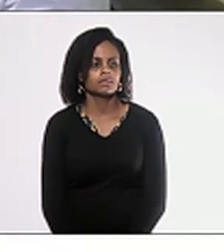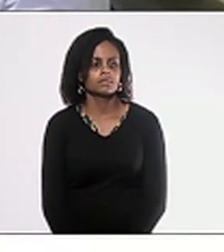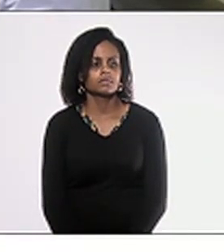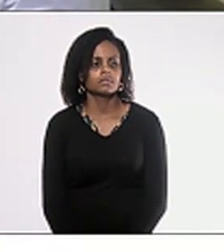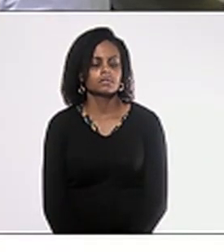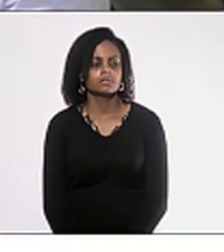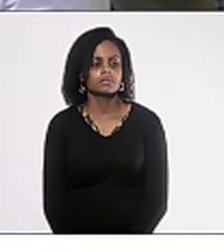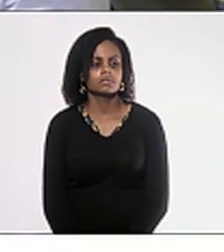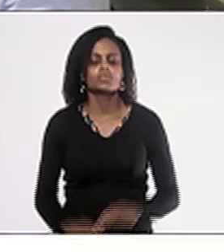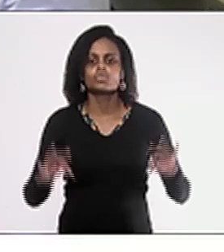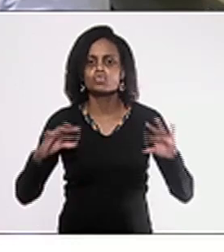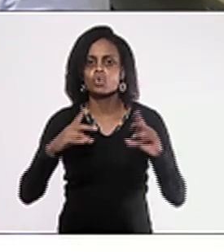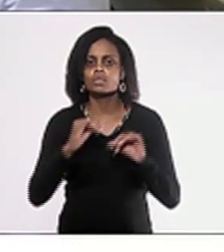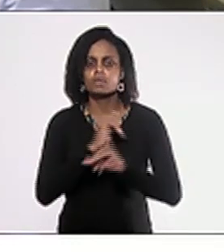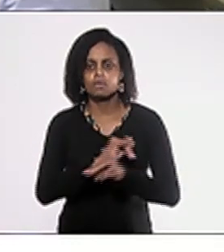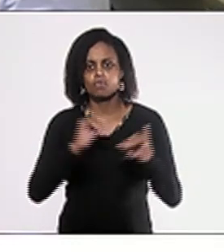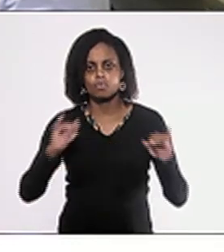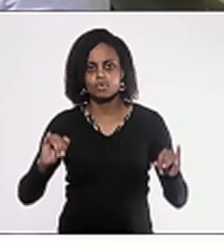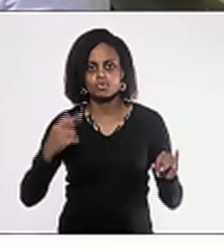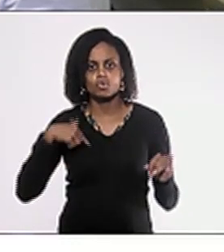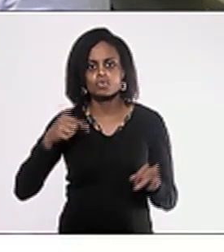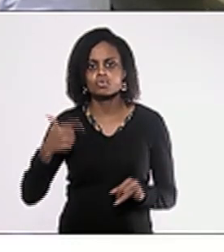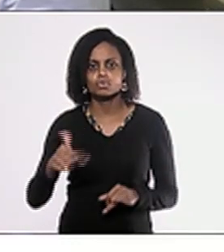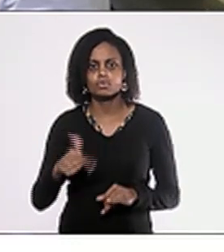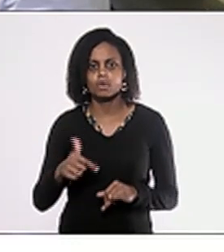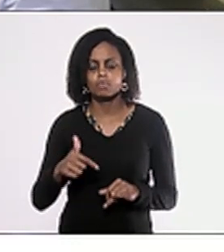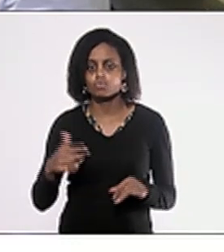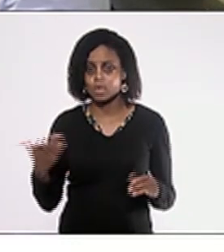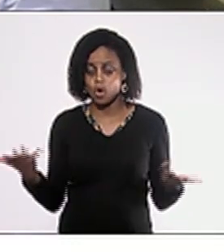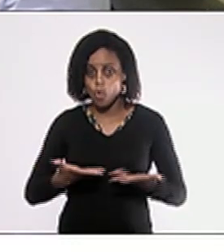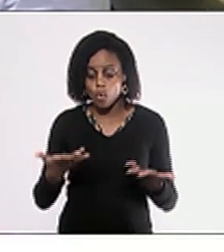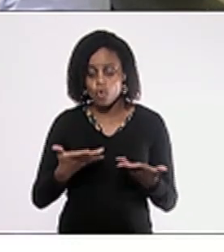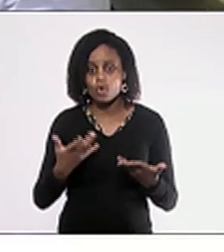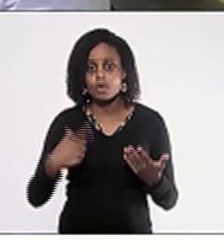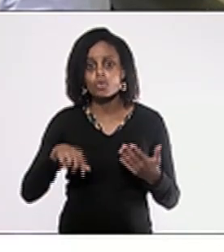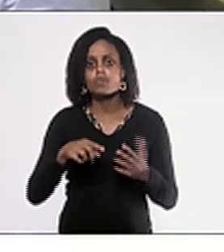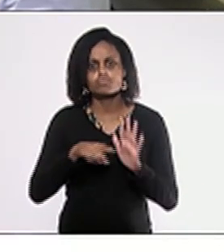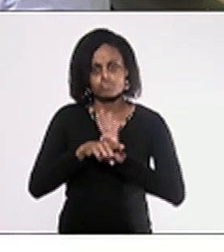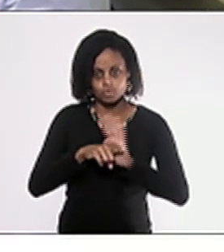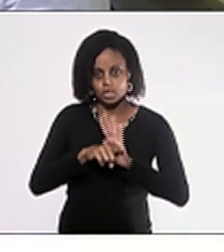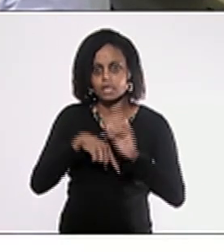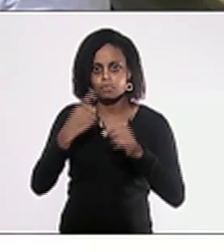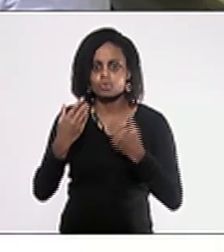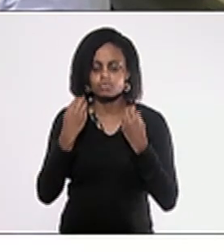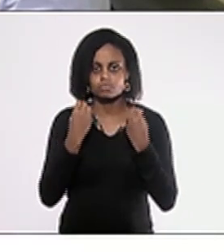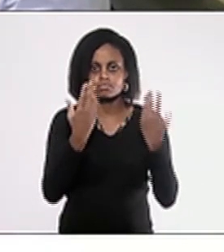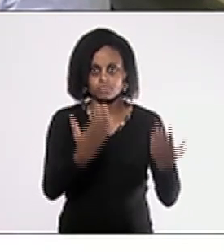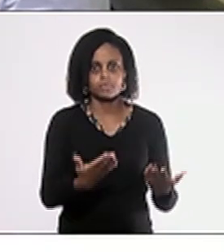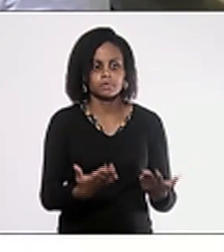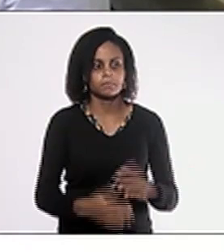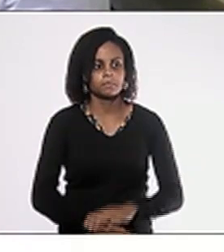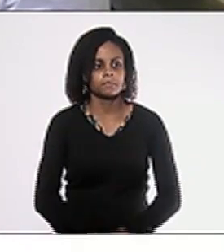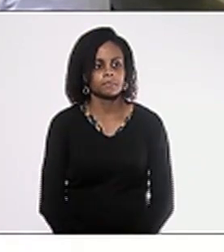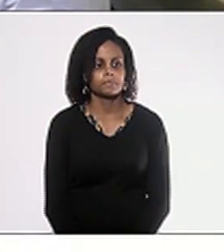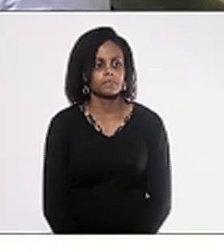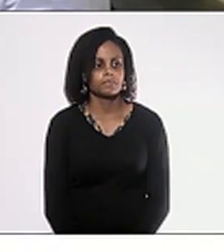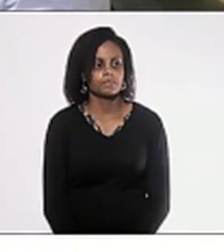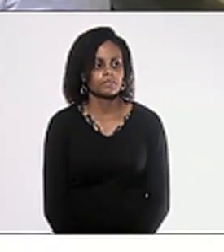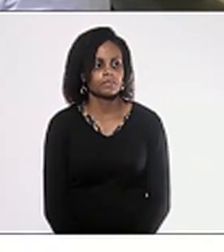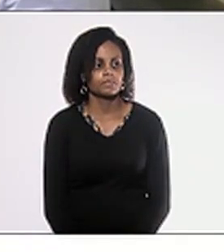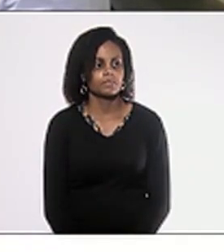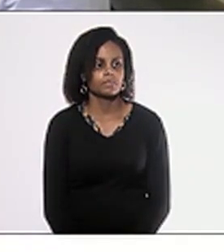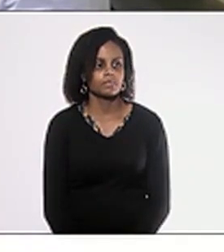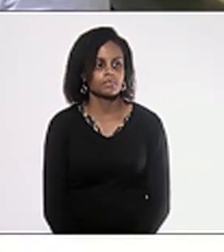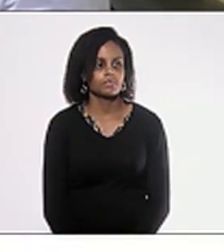Deputado, todas as informações que nós não tivermos de pronto, nós vamos levantar e apresentar, tá bem? Tá bom. Fica requerido por